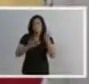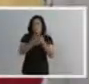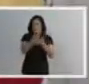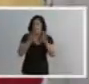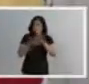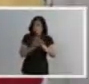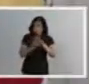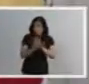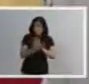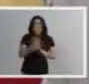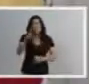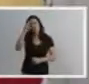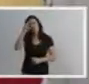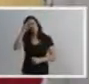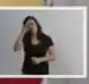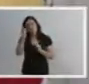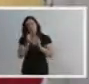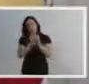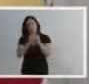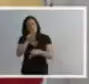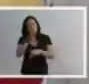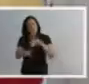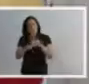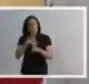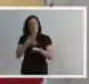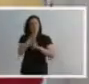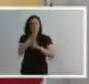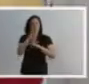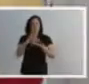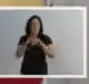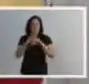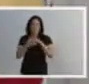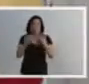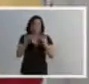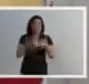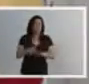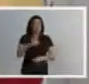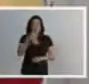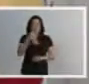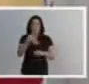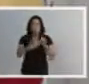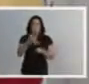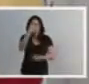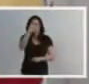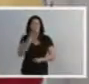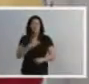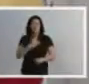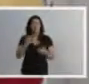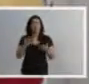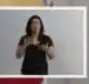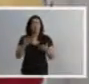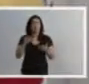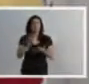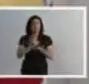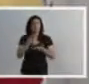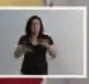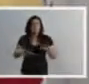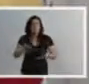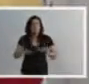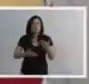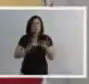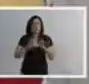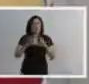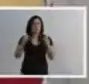no dia a dia com a população nos bairros não quer mudar esse perfil quero sempre poder servir a comunidade atender a